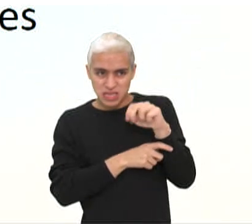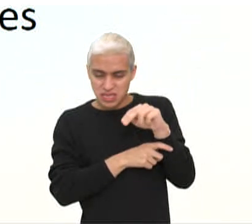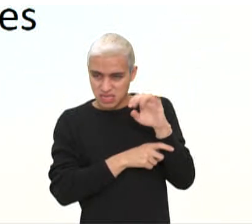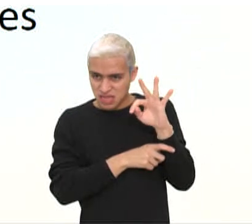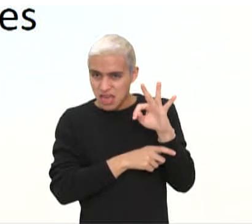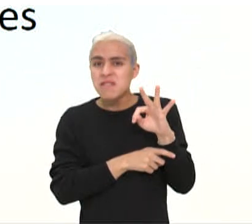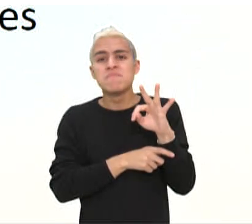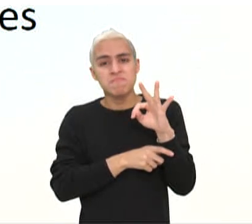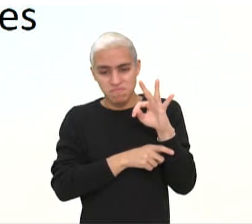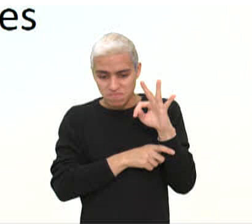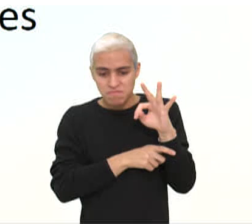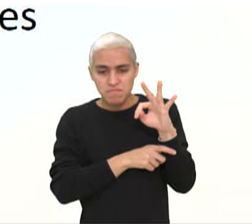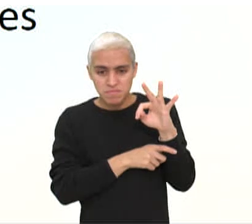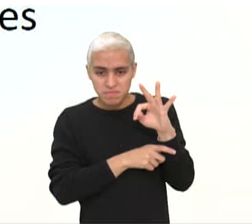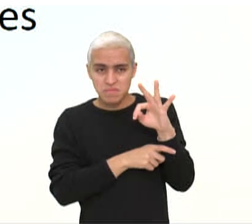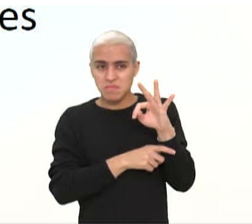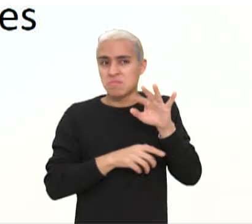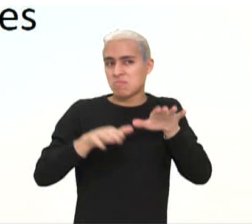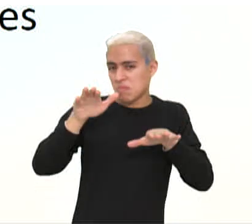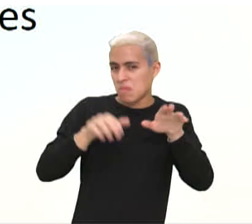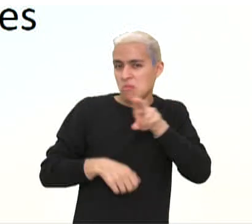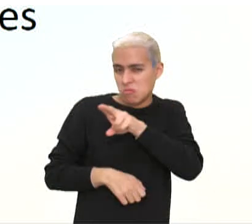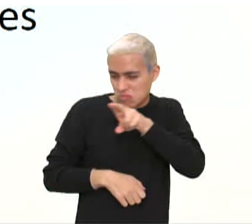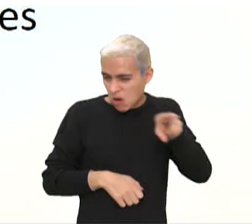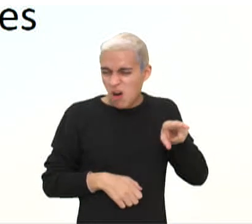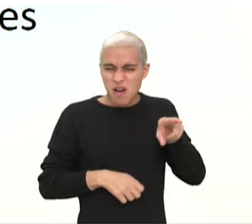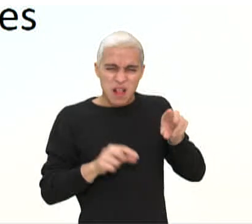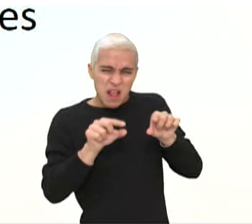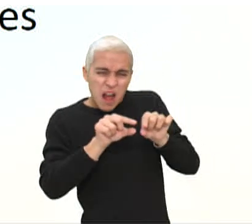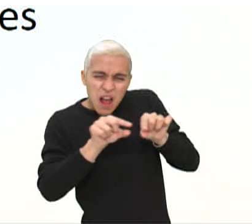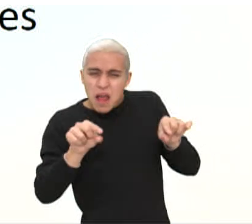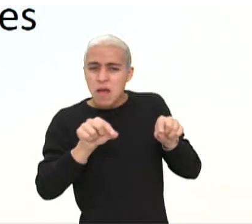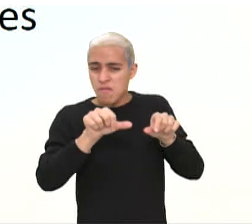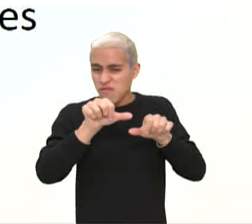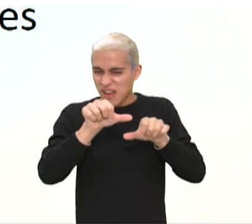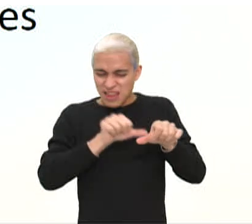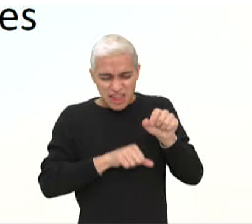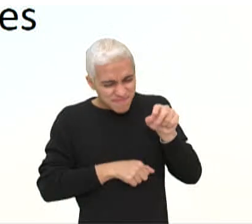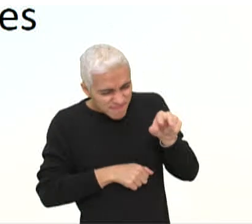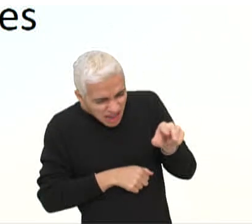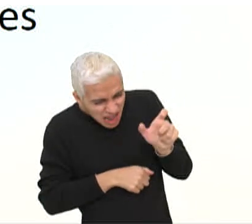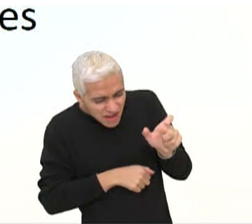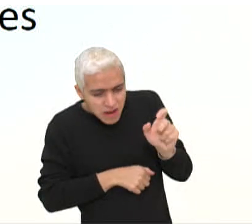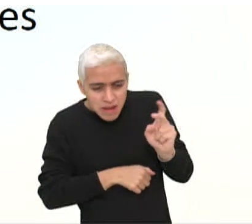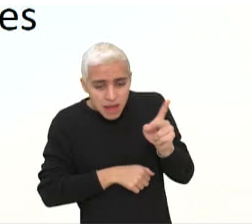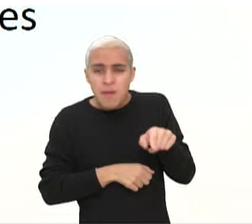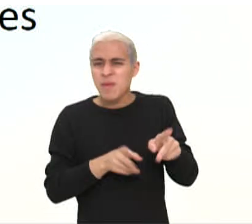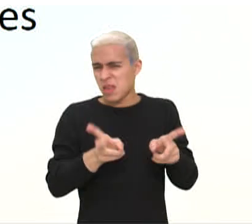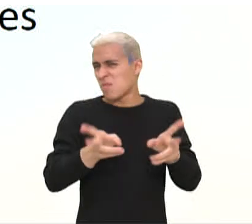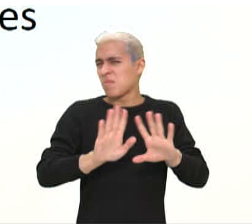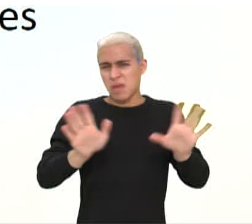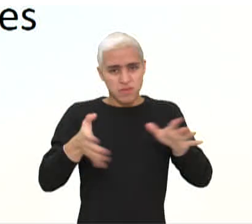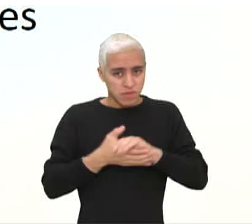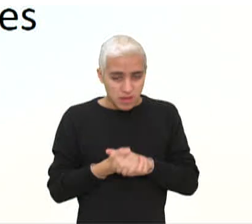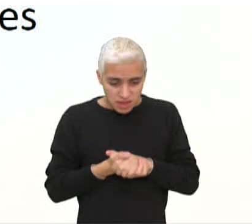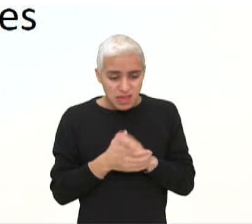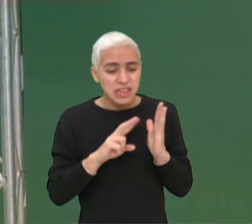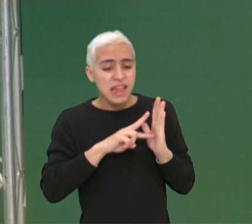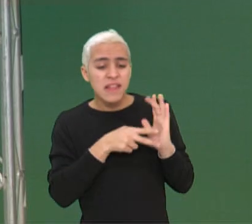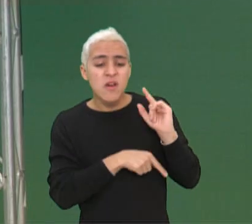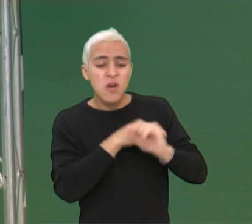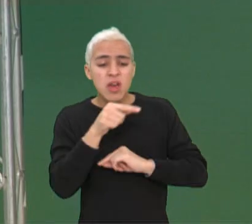essa classificação, ou Sená. Então, às vezes você ouve uma palavra, mas é o mesmo jogo, Que significa